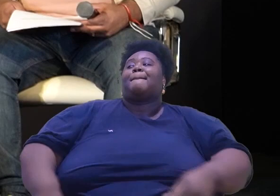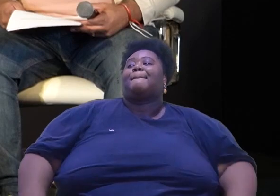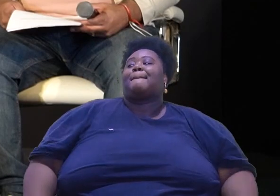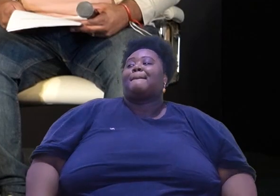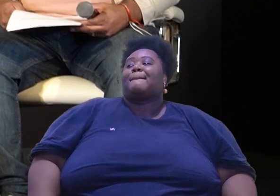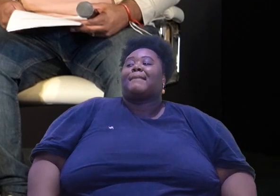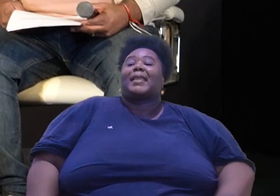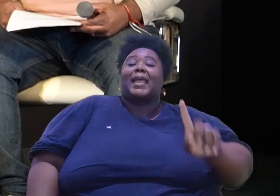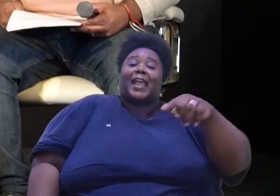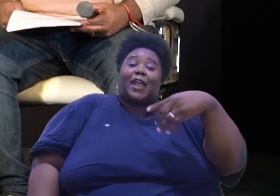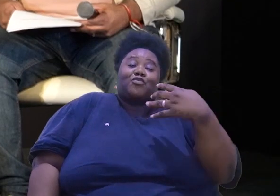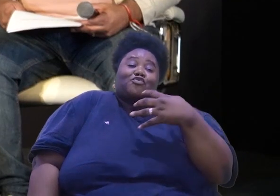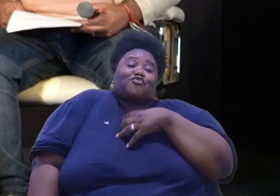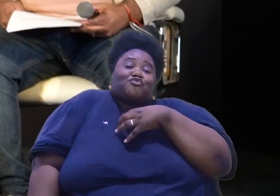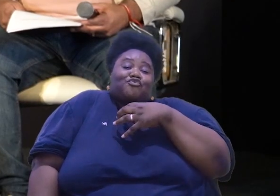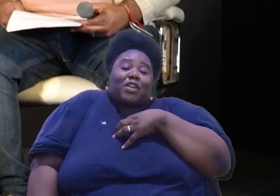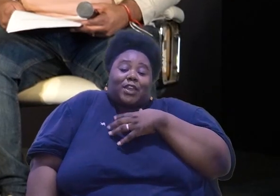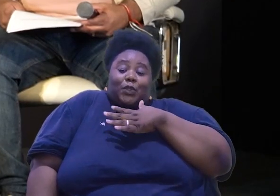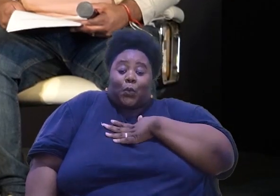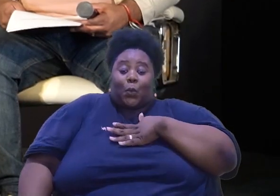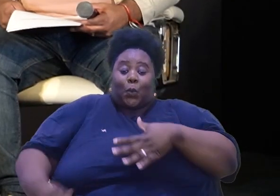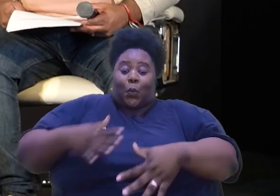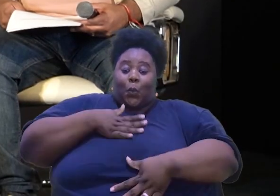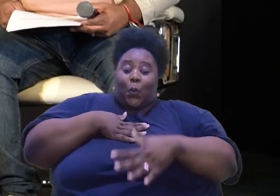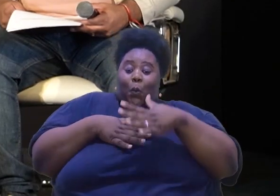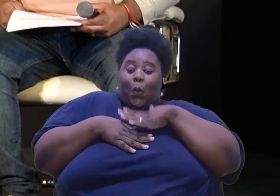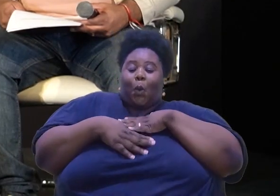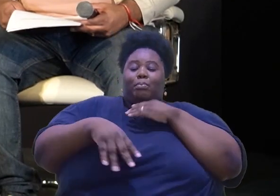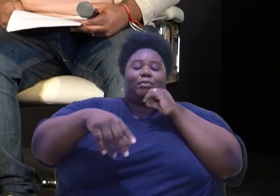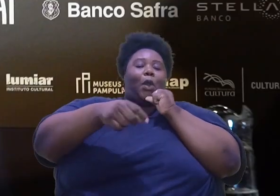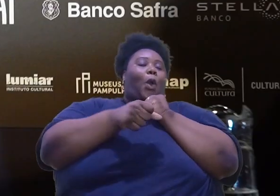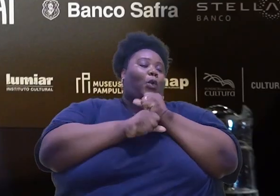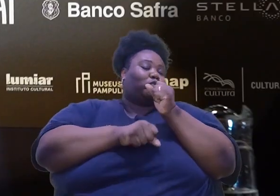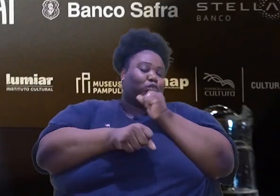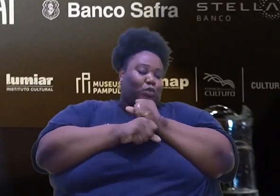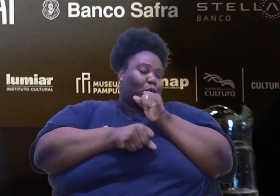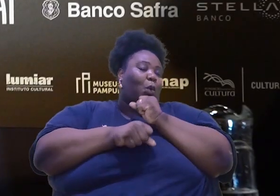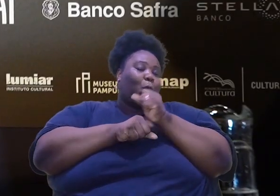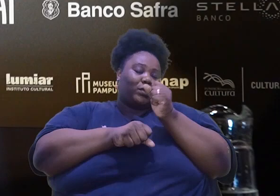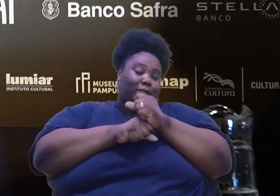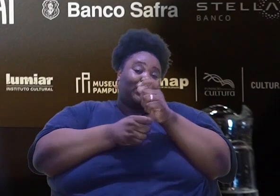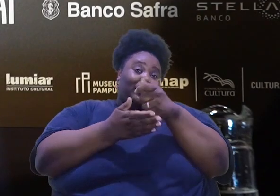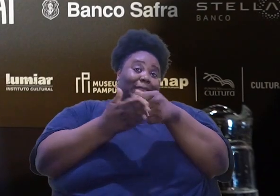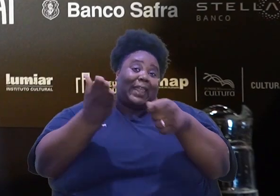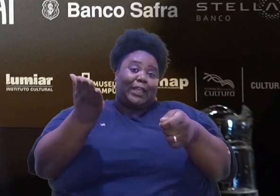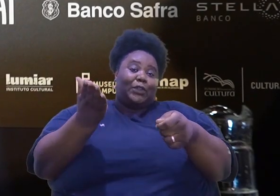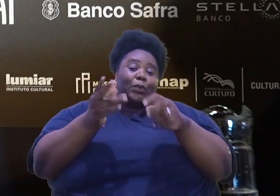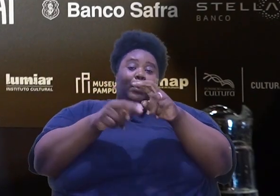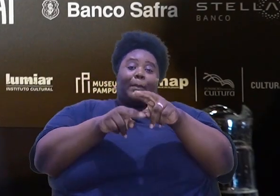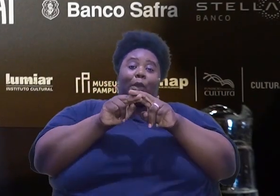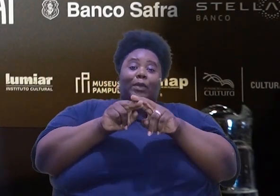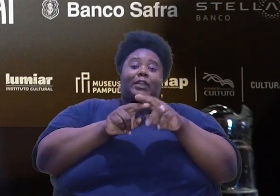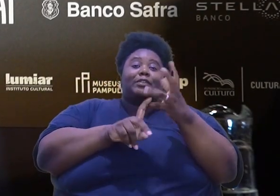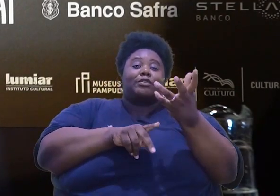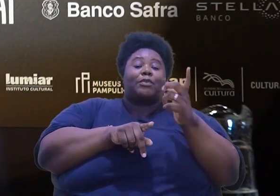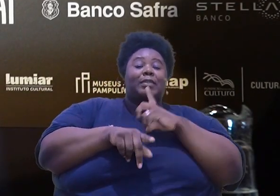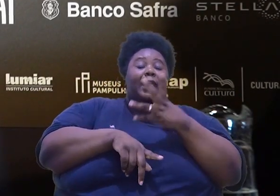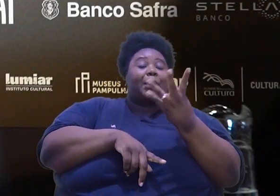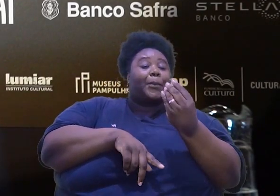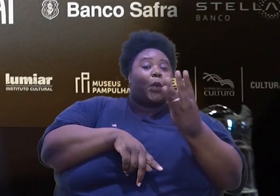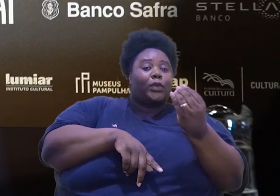era maneira, né? O corpo constrói o texto, né? Por isso que eu tenho